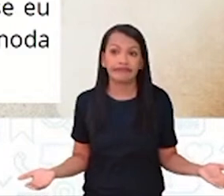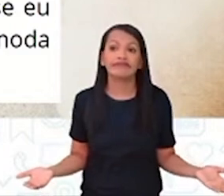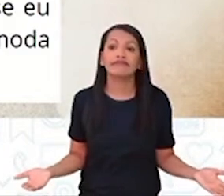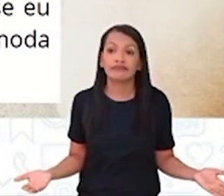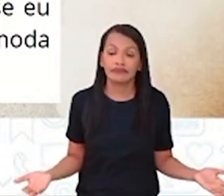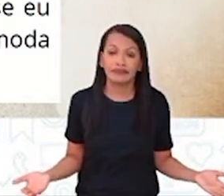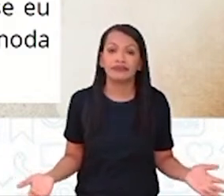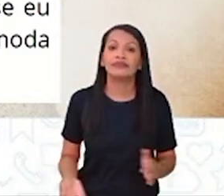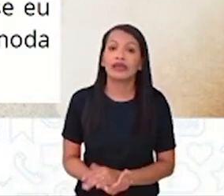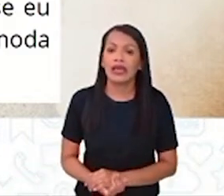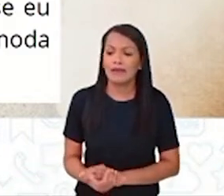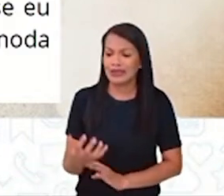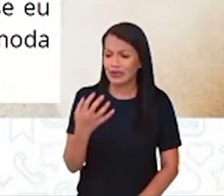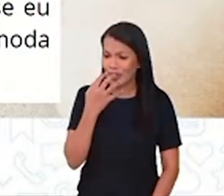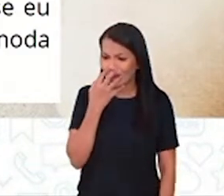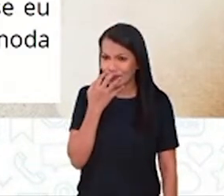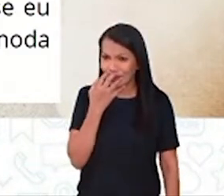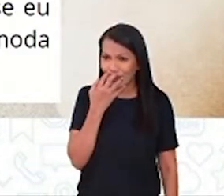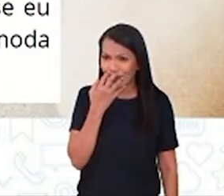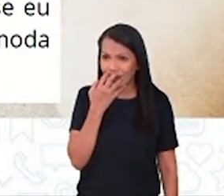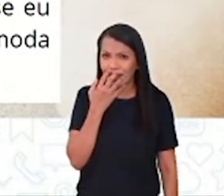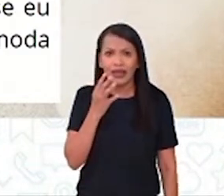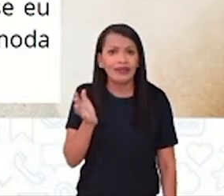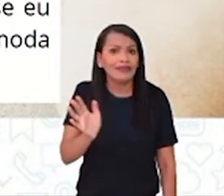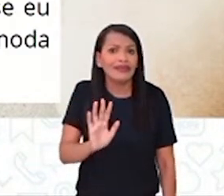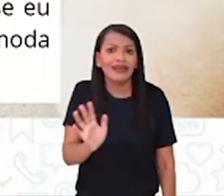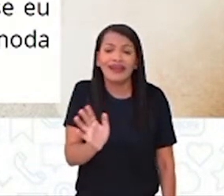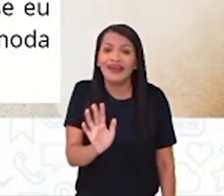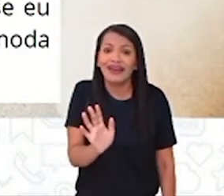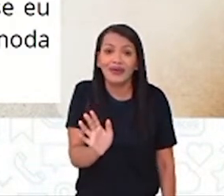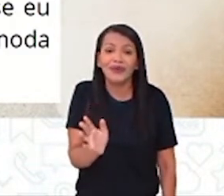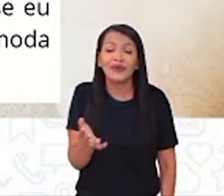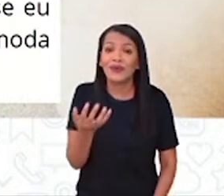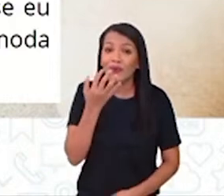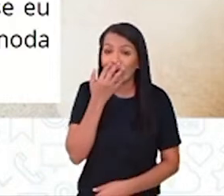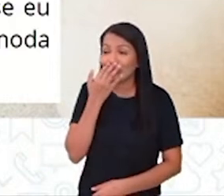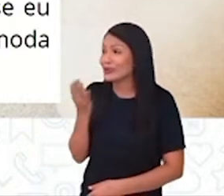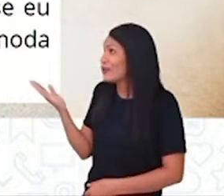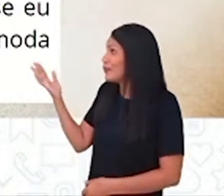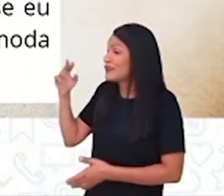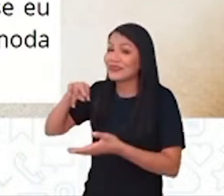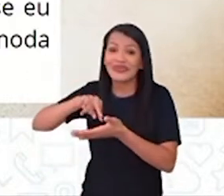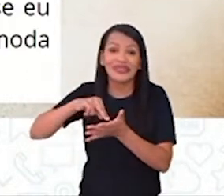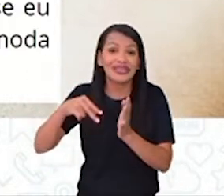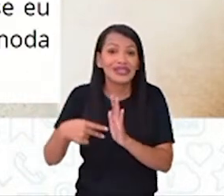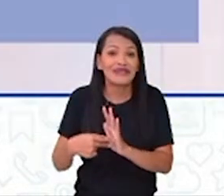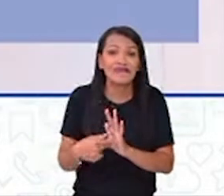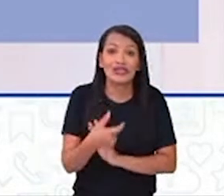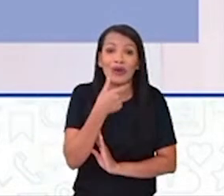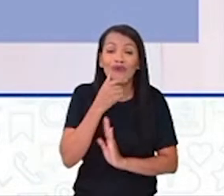barulho. Então veja, aqui a gente tem um exercício um pouquinho mais refinado, né? De trabalhar com essas duas